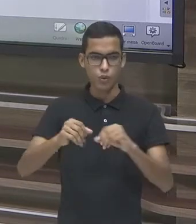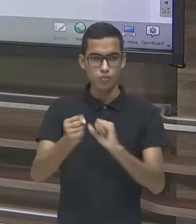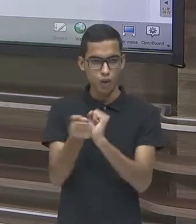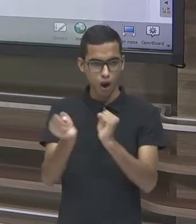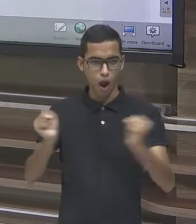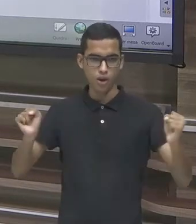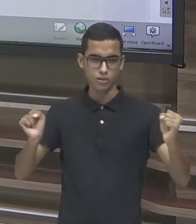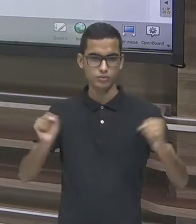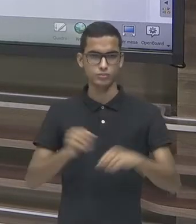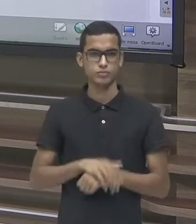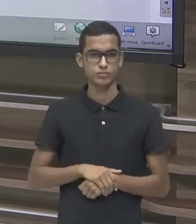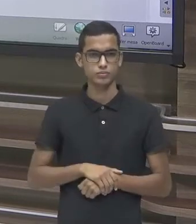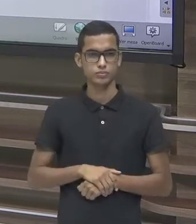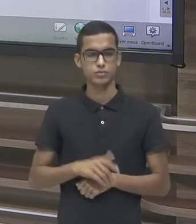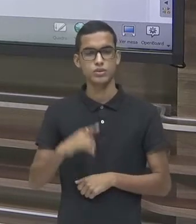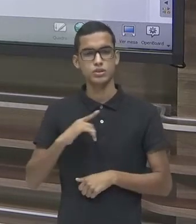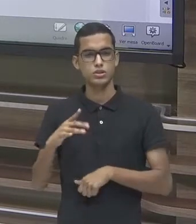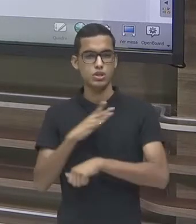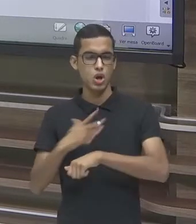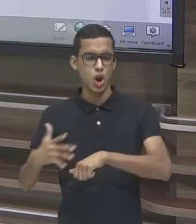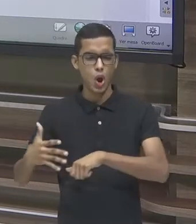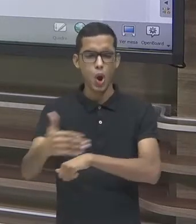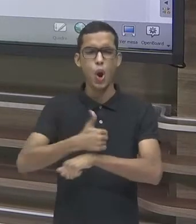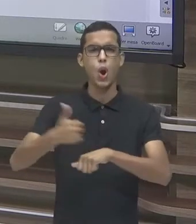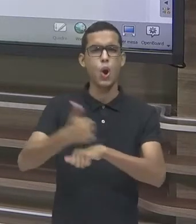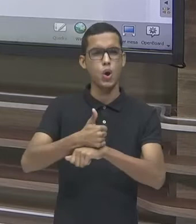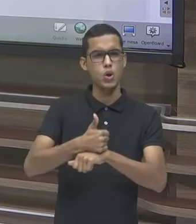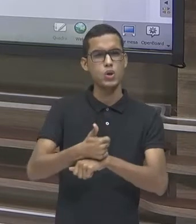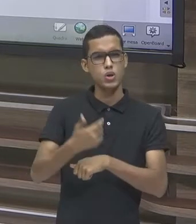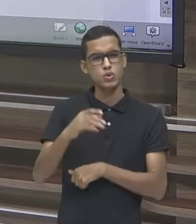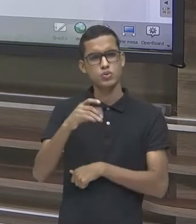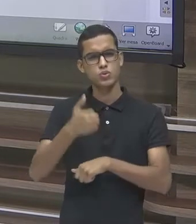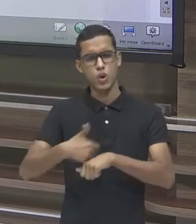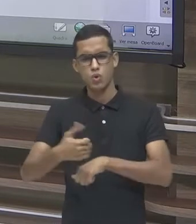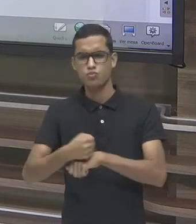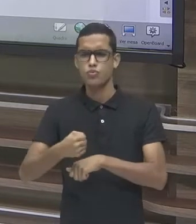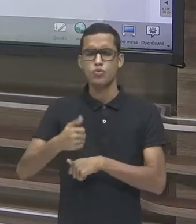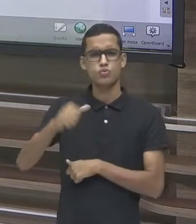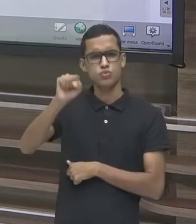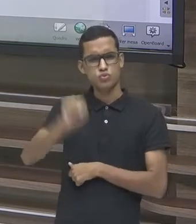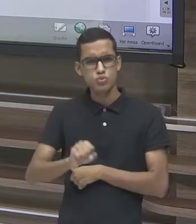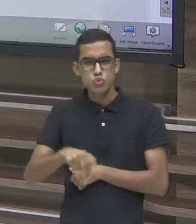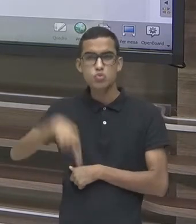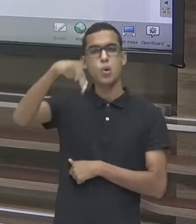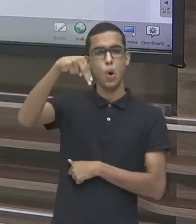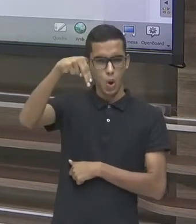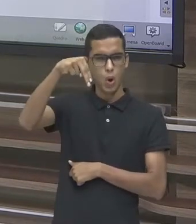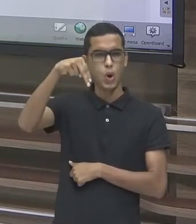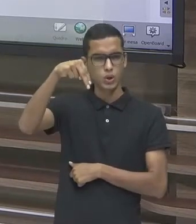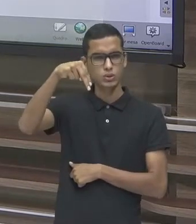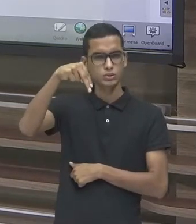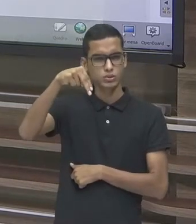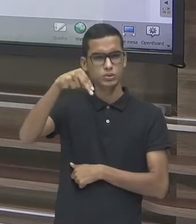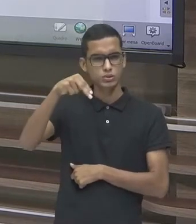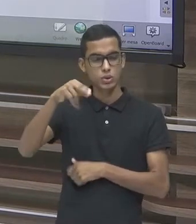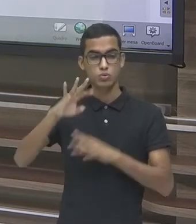Norte, colônias do Sul, Maryland, Carolina do Norte, Carolina do Sul, todas essas 13